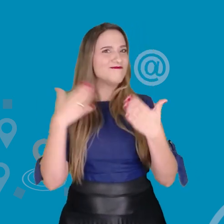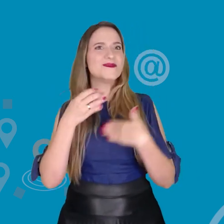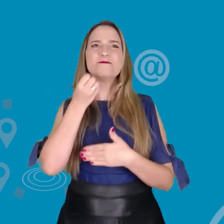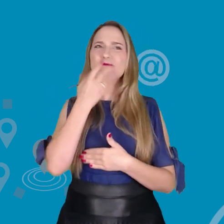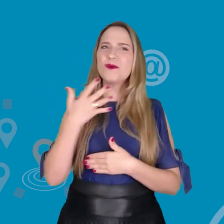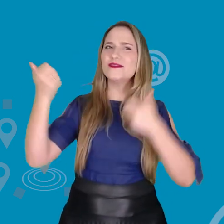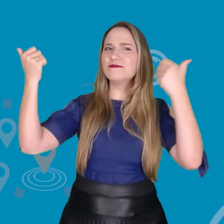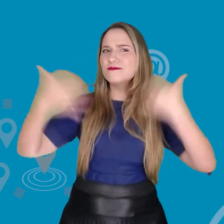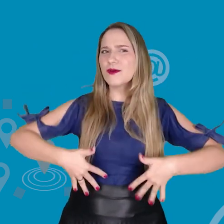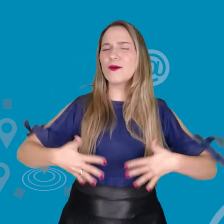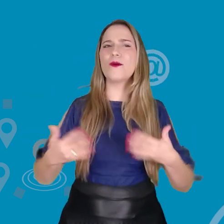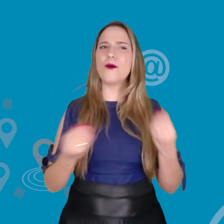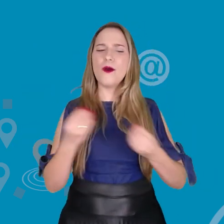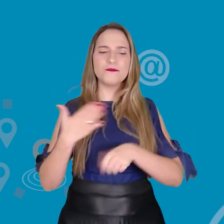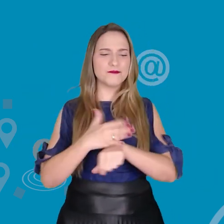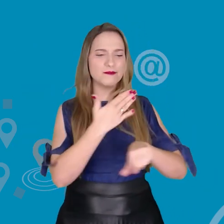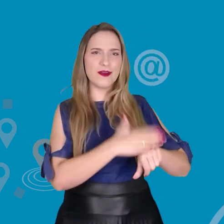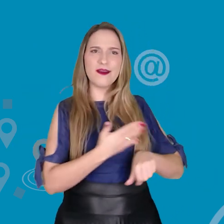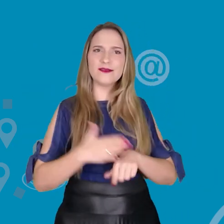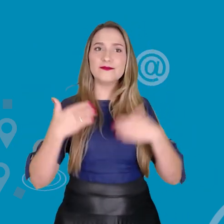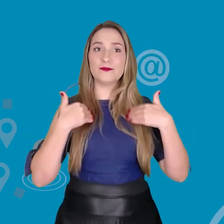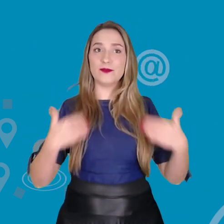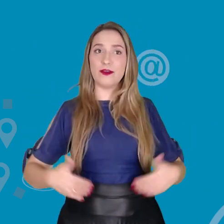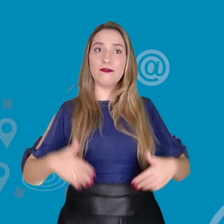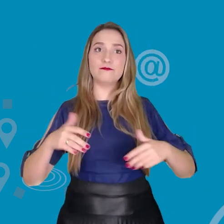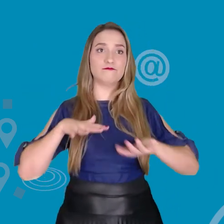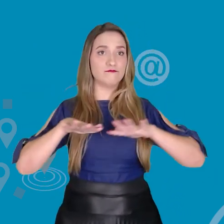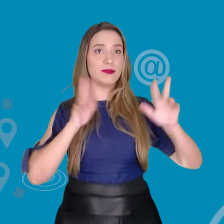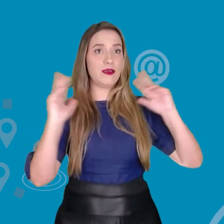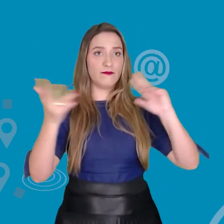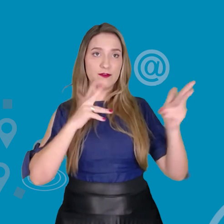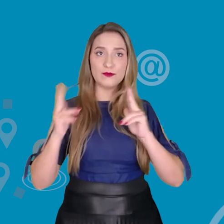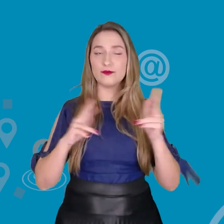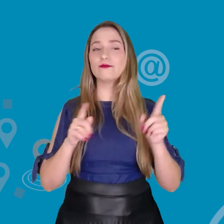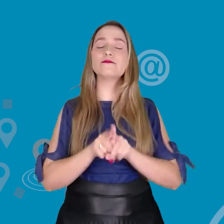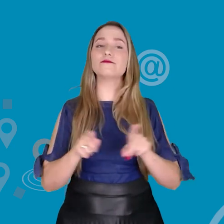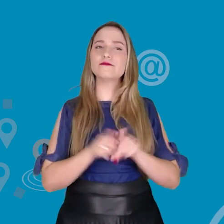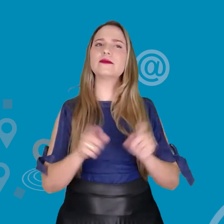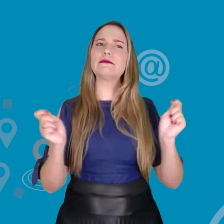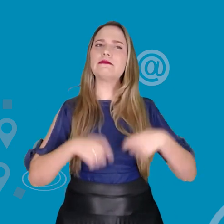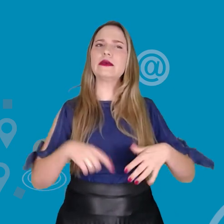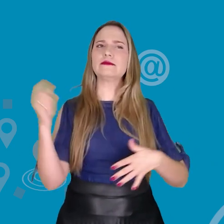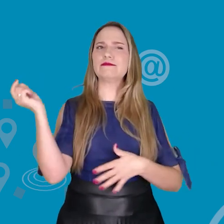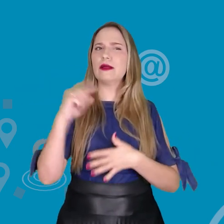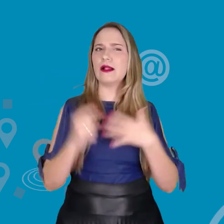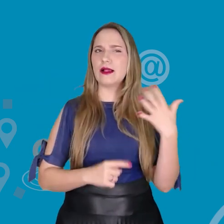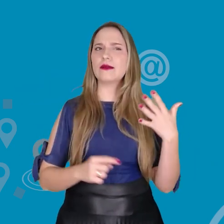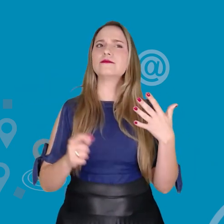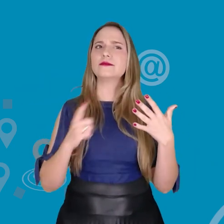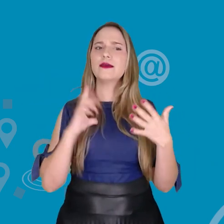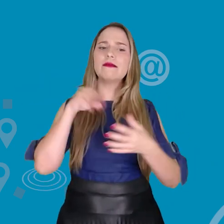bom conhecer tanto sobre as práticas corporais de aventura e também as possibilidades